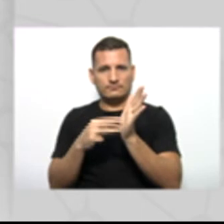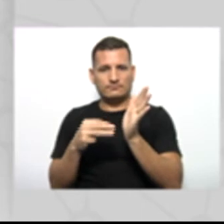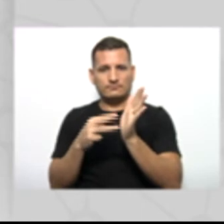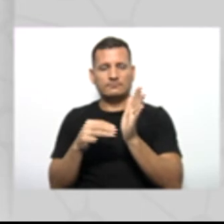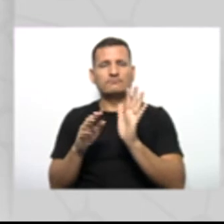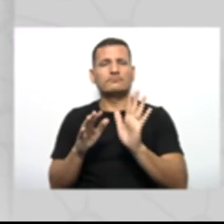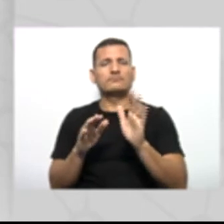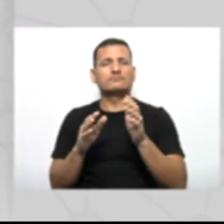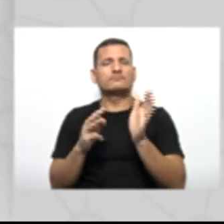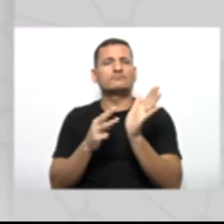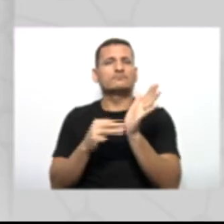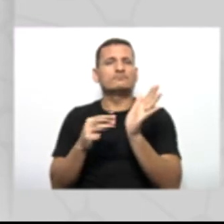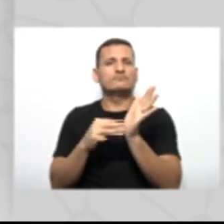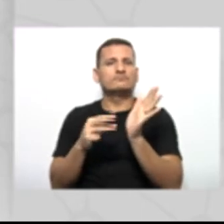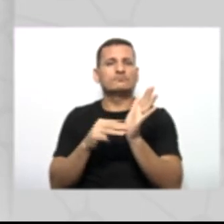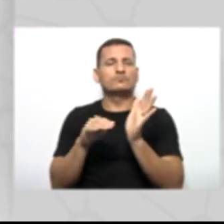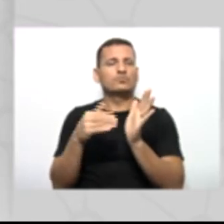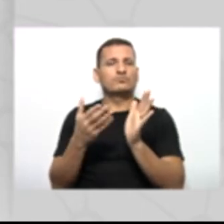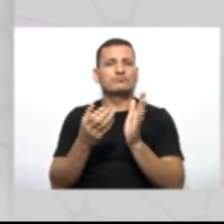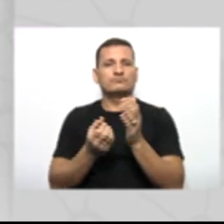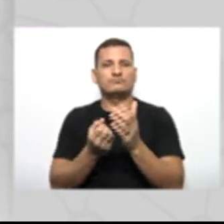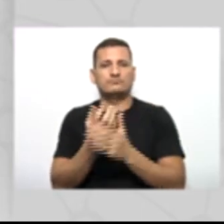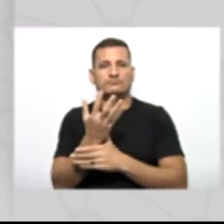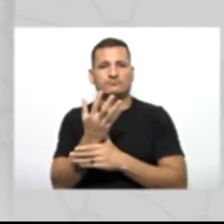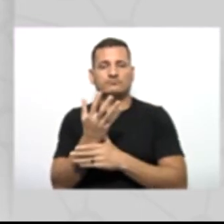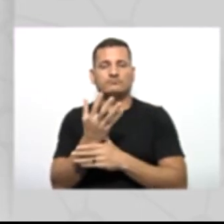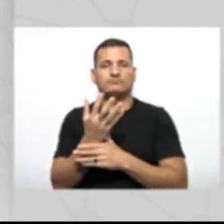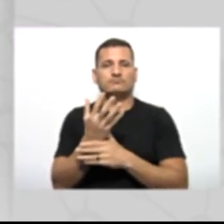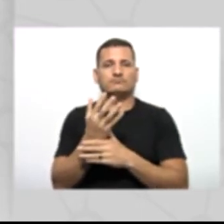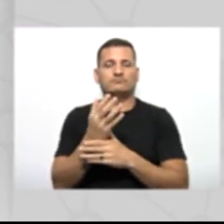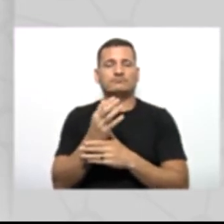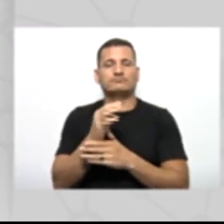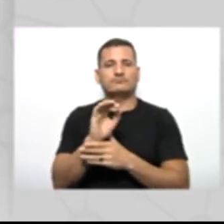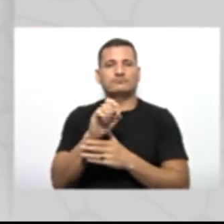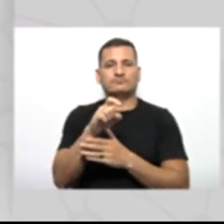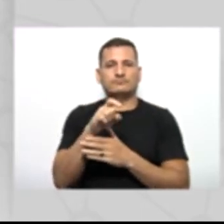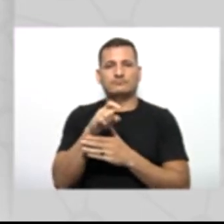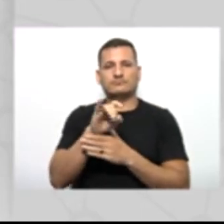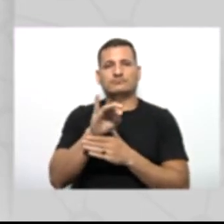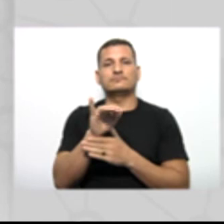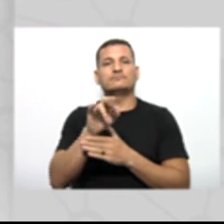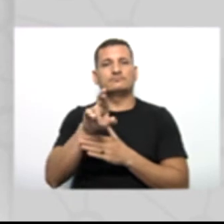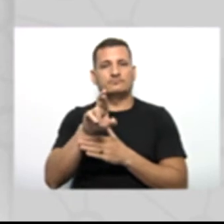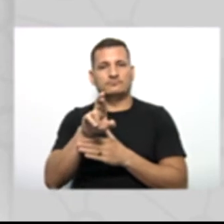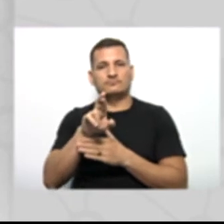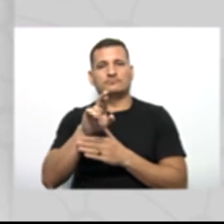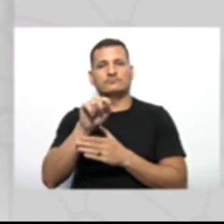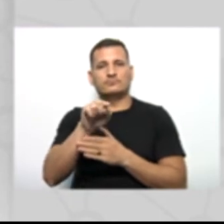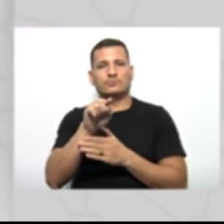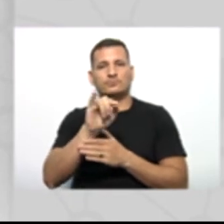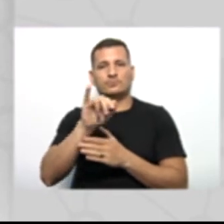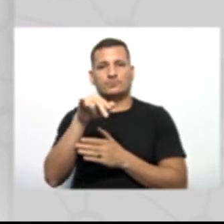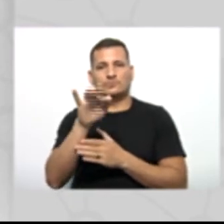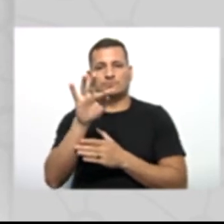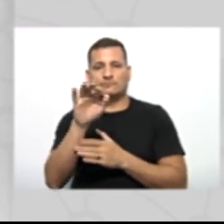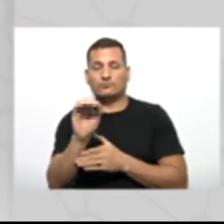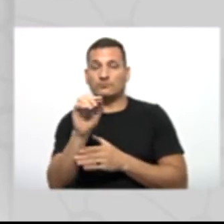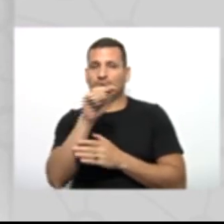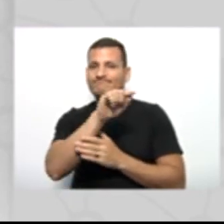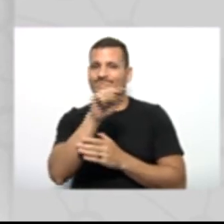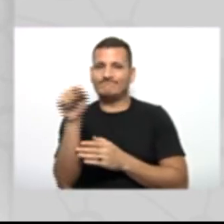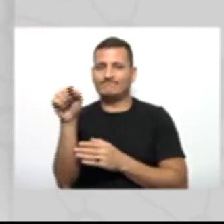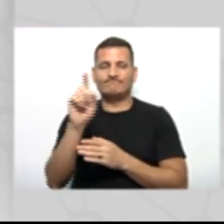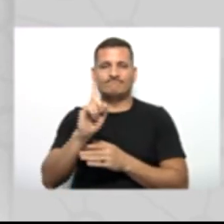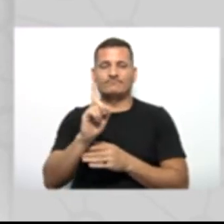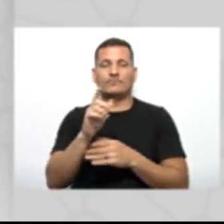qual foi o método da classe que nós criamos? Exibir info. Então, eu não posso fazer dessa forma aqui. O que eu